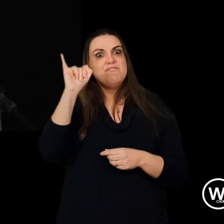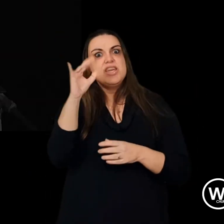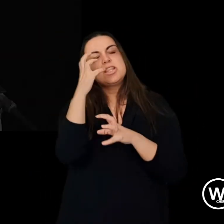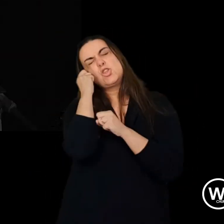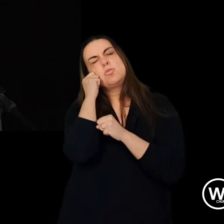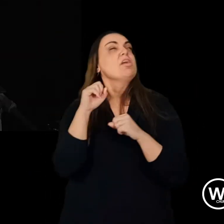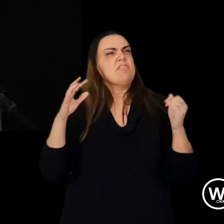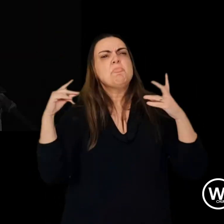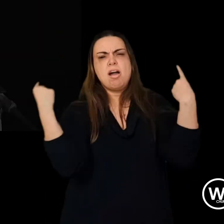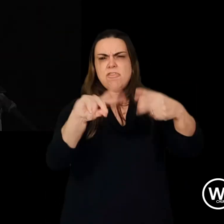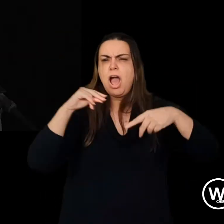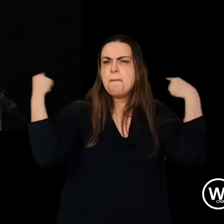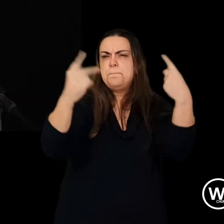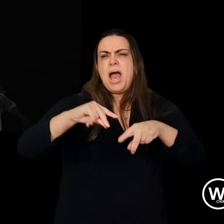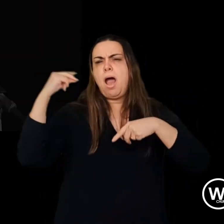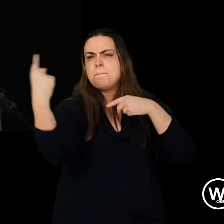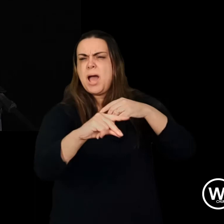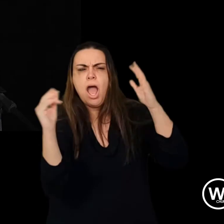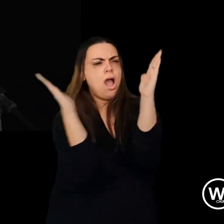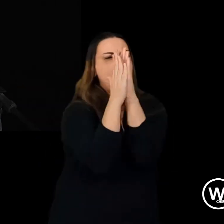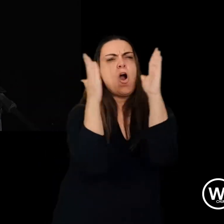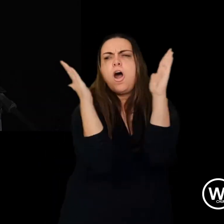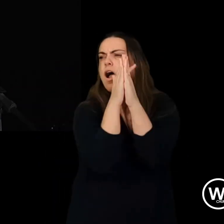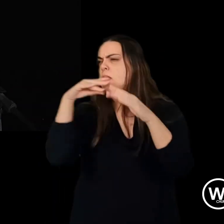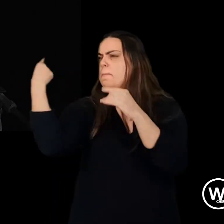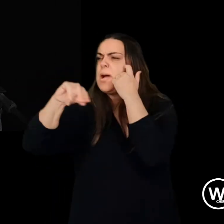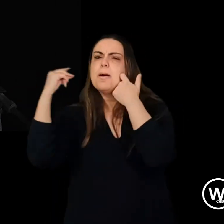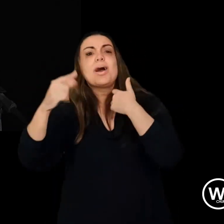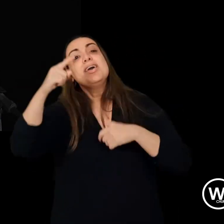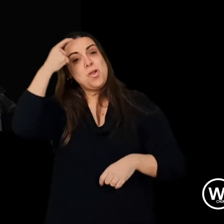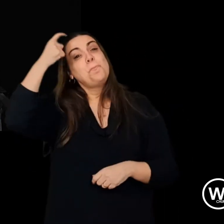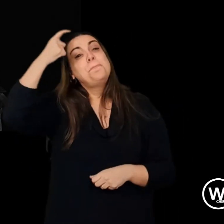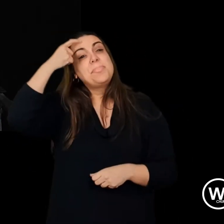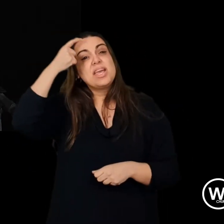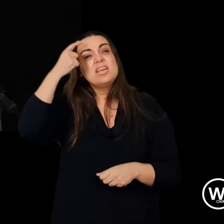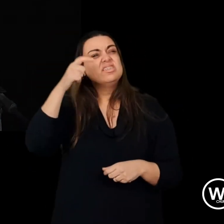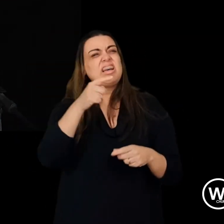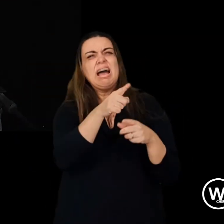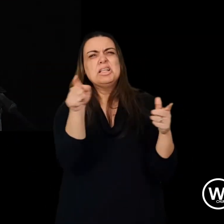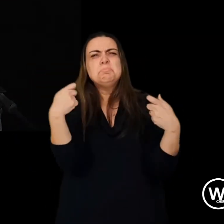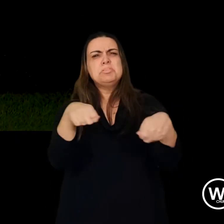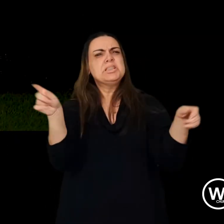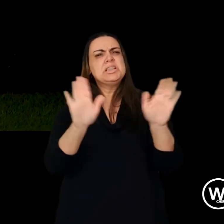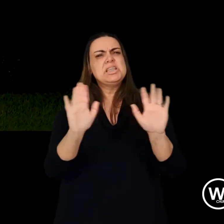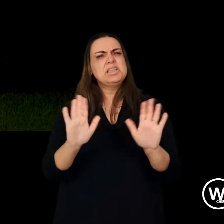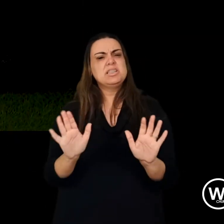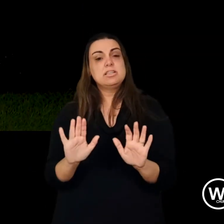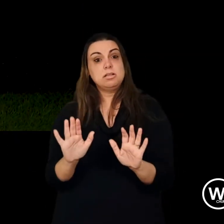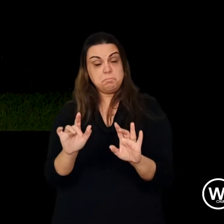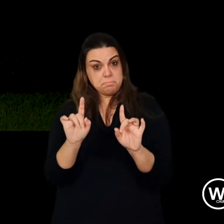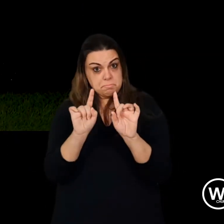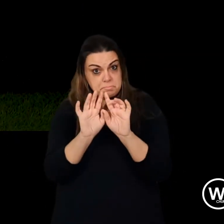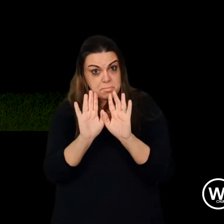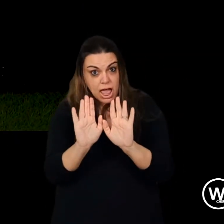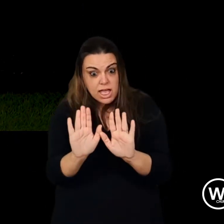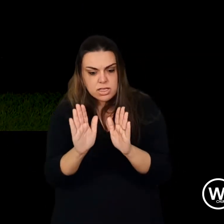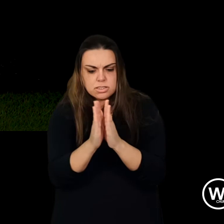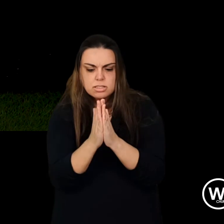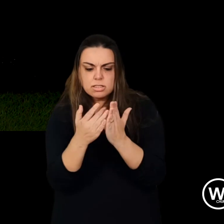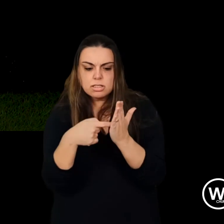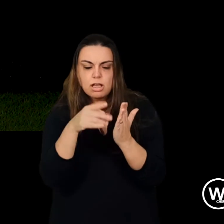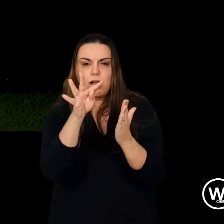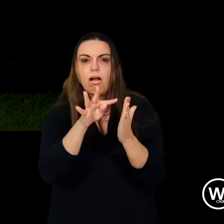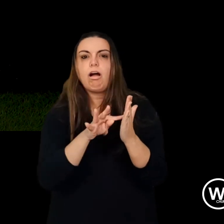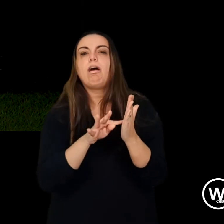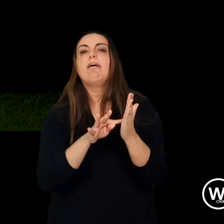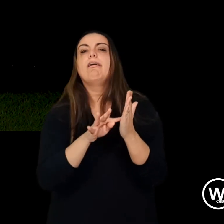agitar para que ninguém pegue no sono. E por muitas vezes achava isso desnecessário. Mas eu olho para esse texto